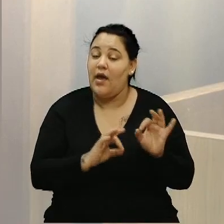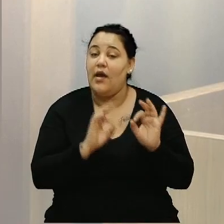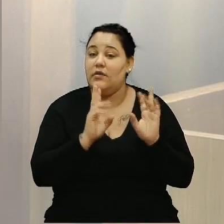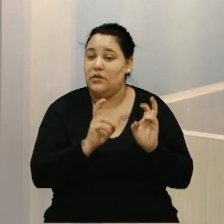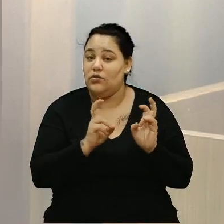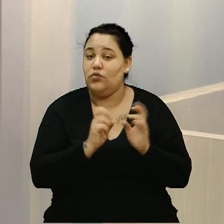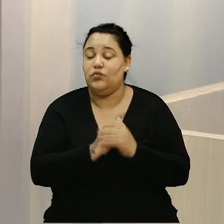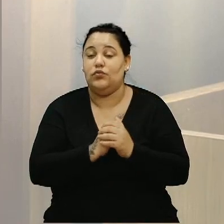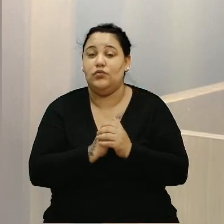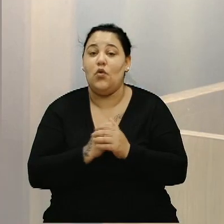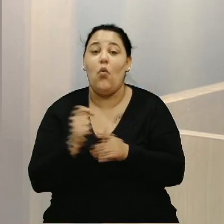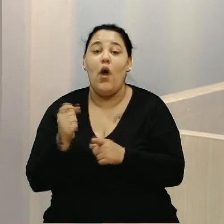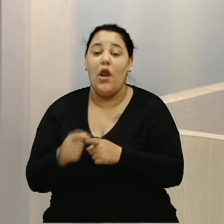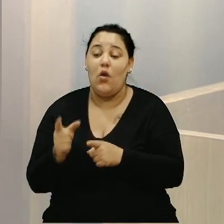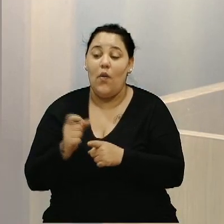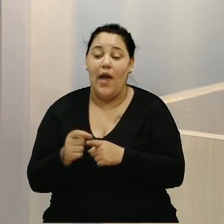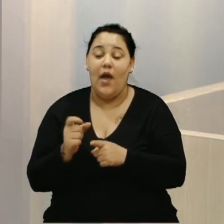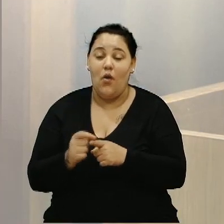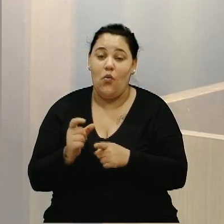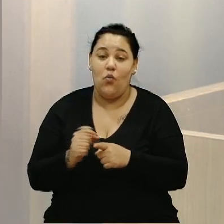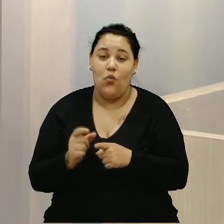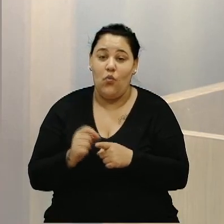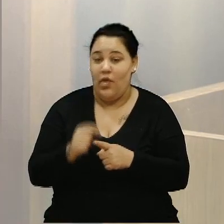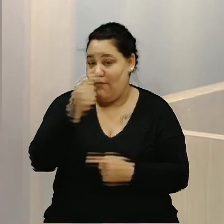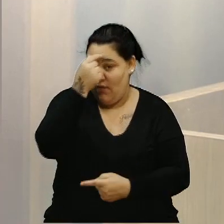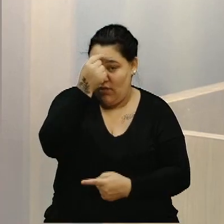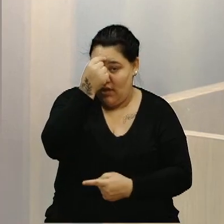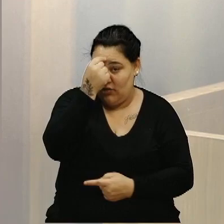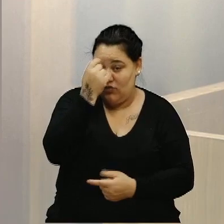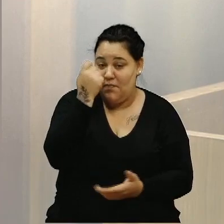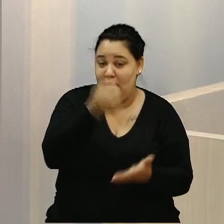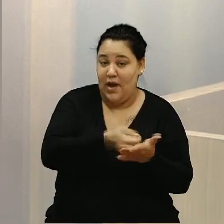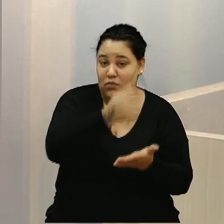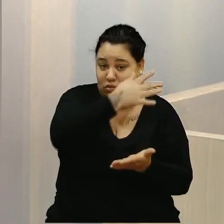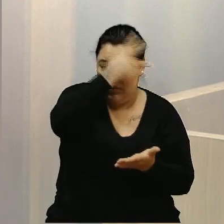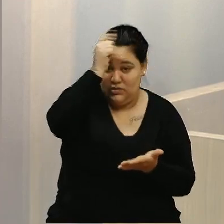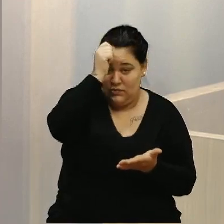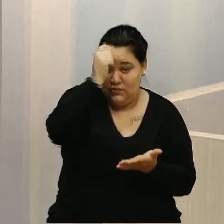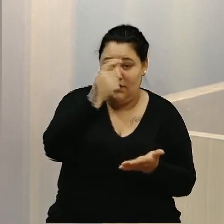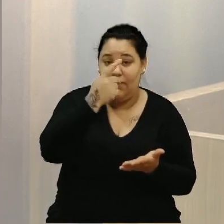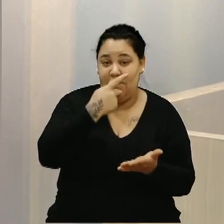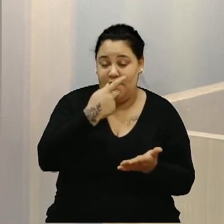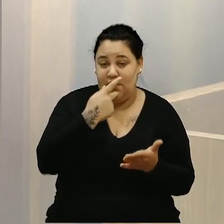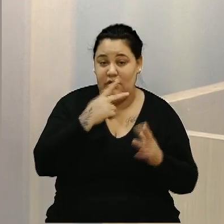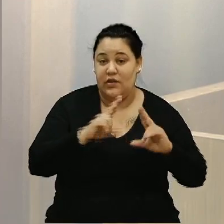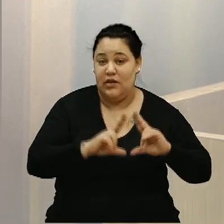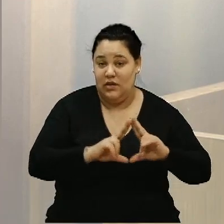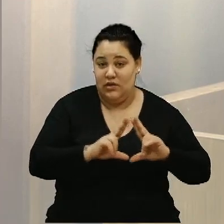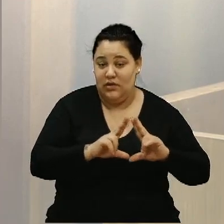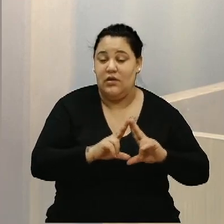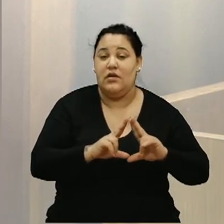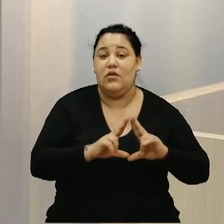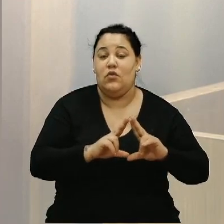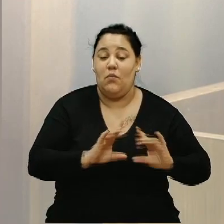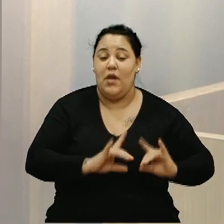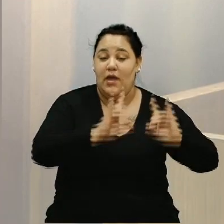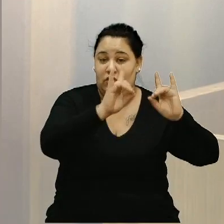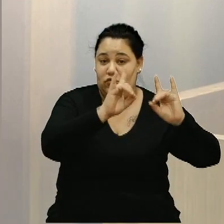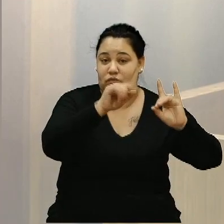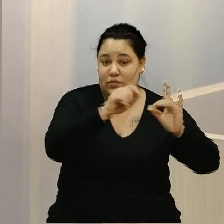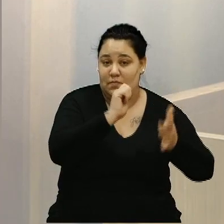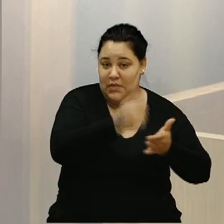O aluguel da Anhanguera pelo município, eu digo da Anhanguera, né, do prédio da Anhanguera,